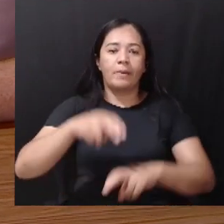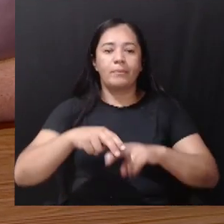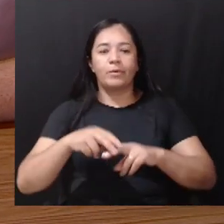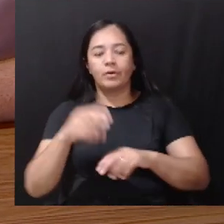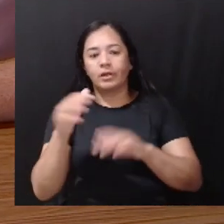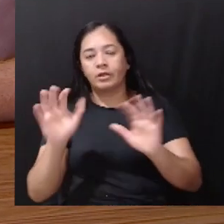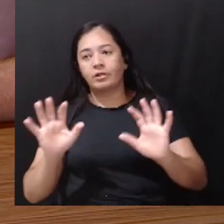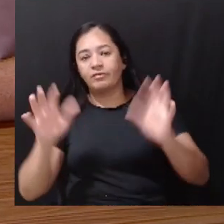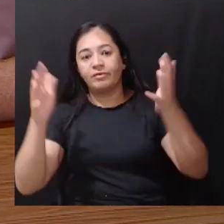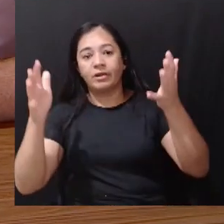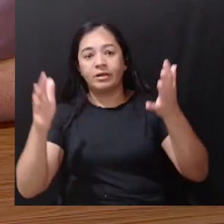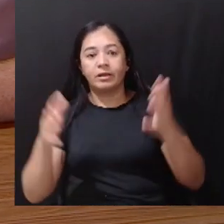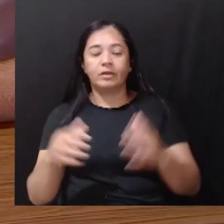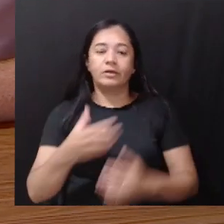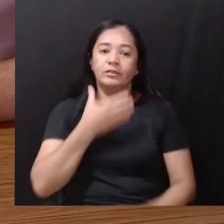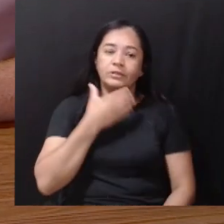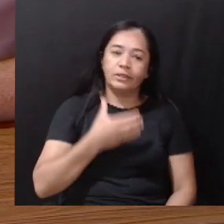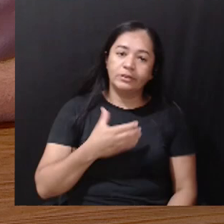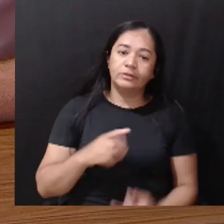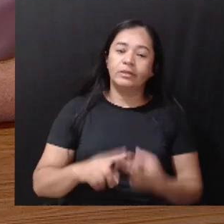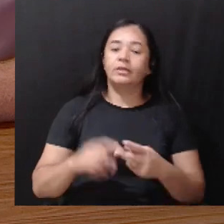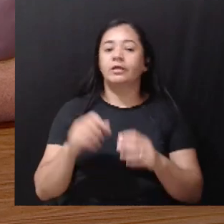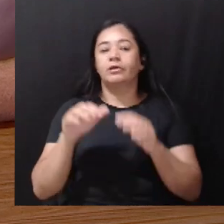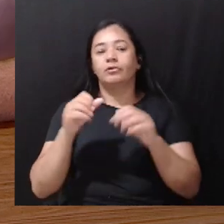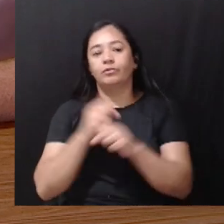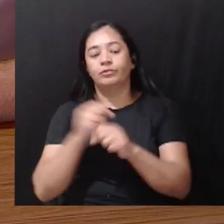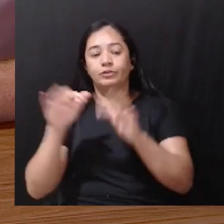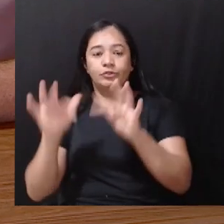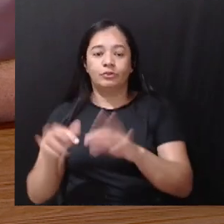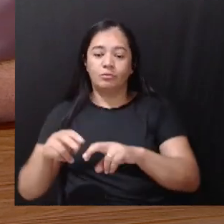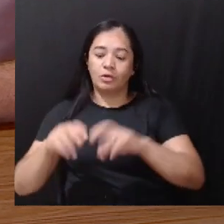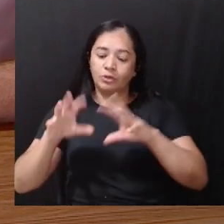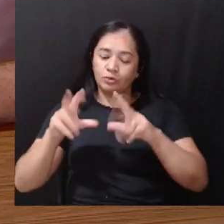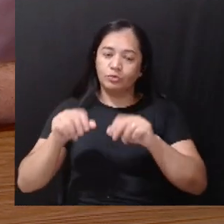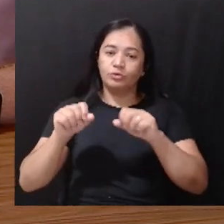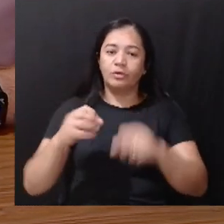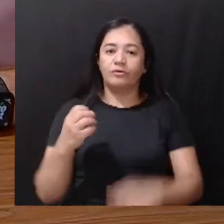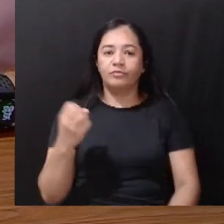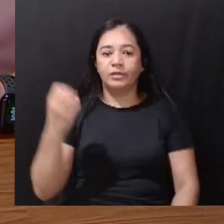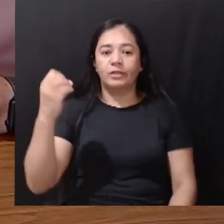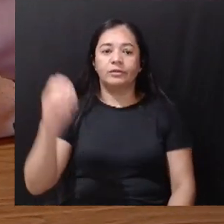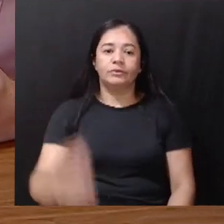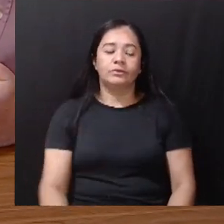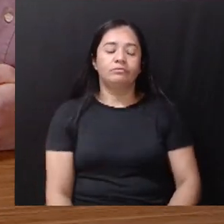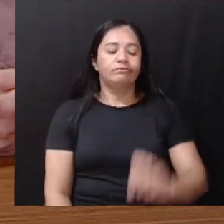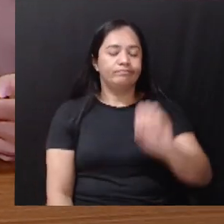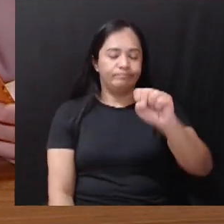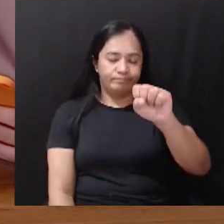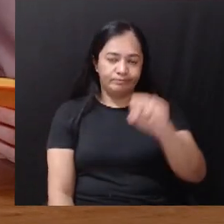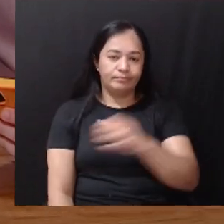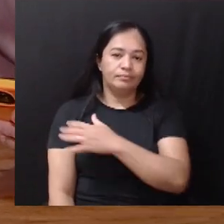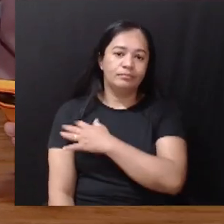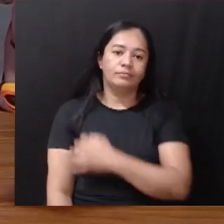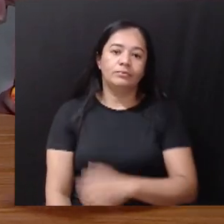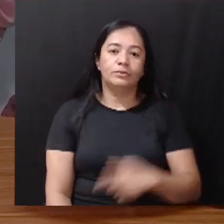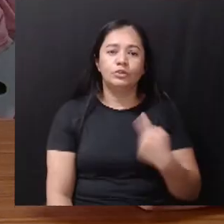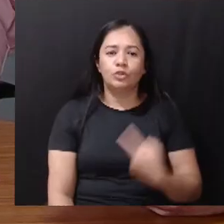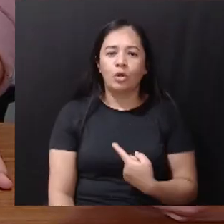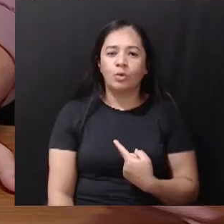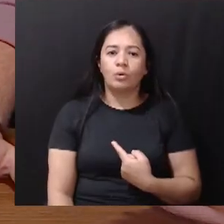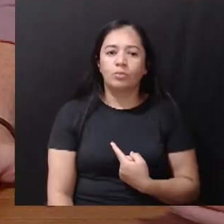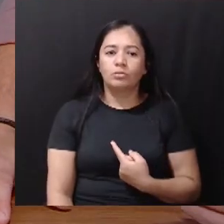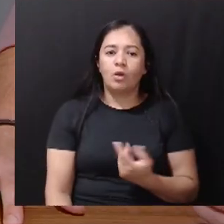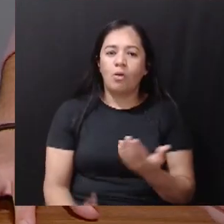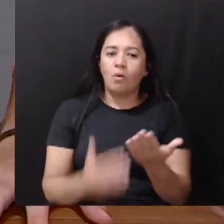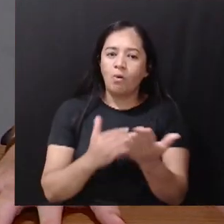do Natal, fim de ano, né? Por conta de tudo isso, viagem que sempre tem, né? Exatamente. Então, quando a gente começa